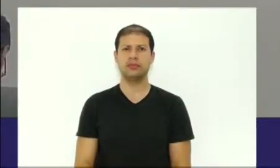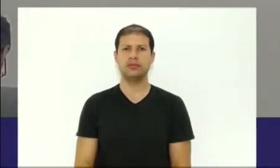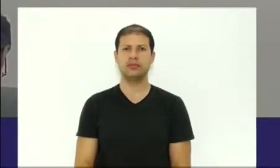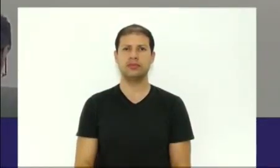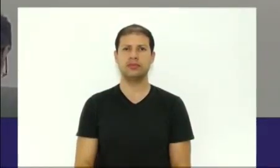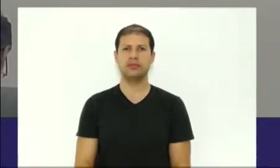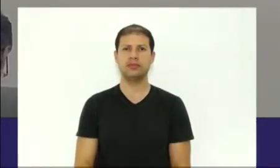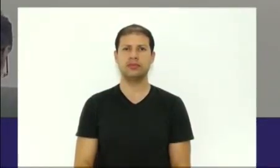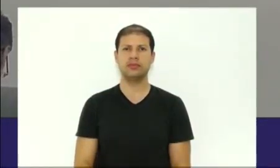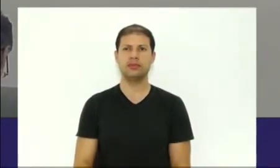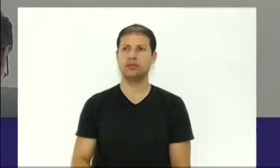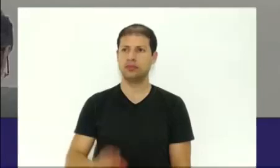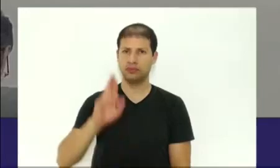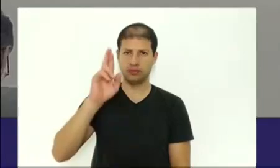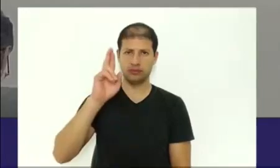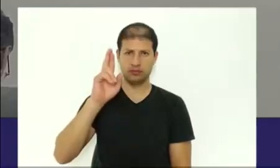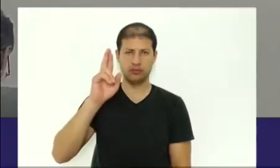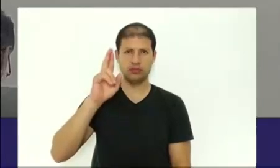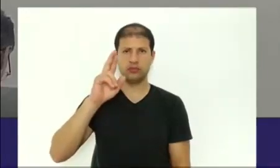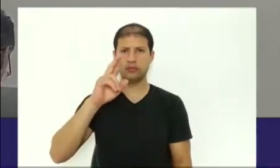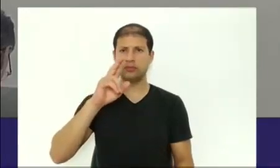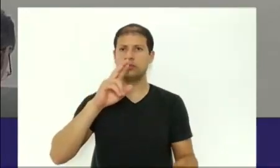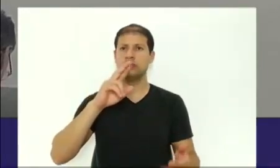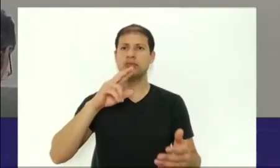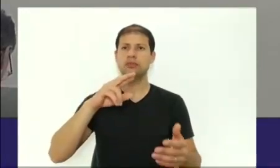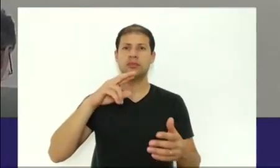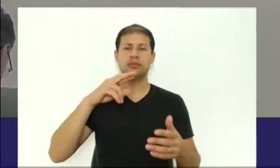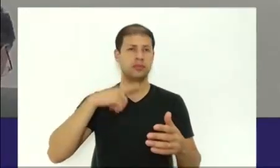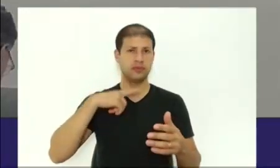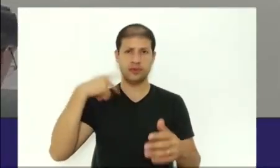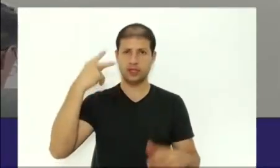O autor da matéria, vereador Marcelo Sleiman.